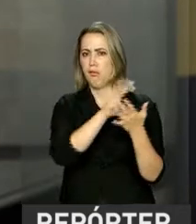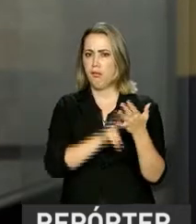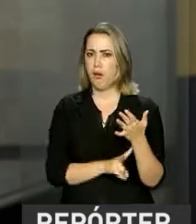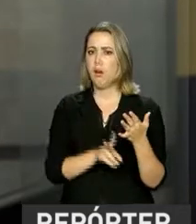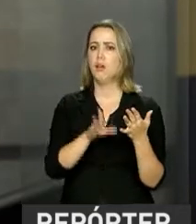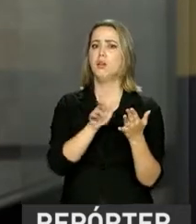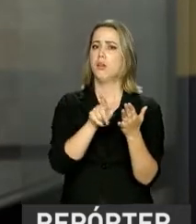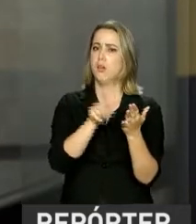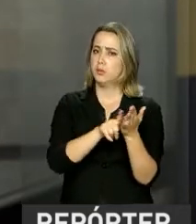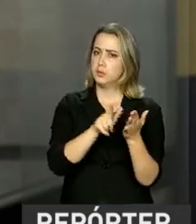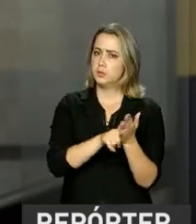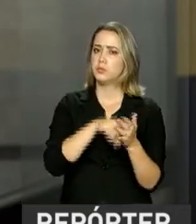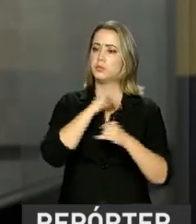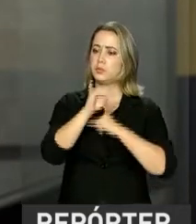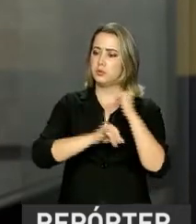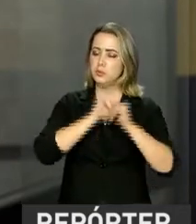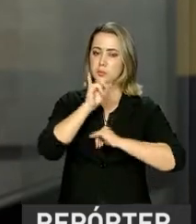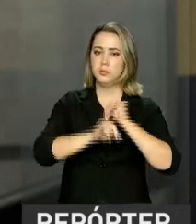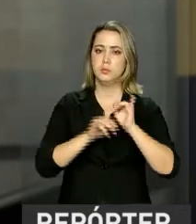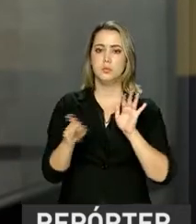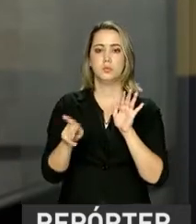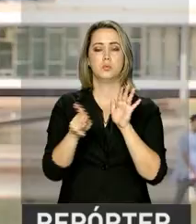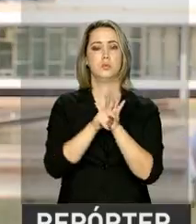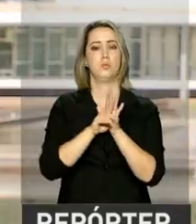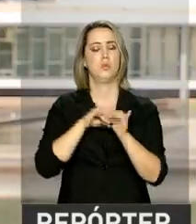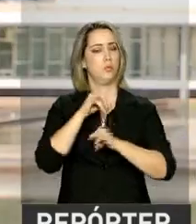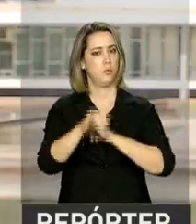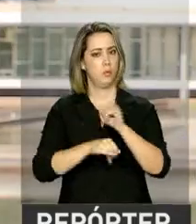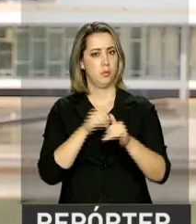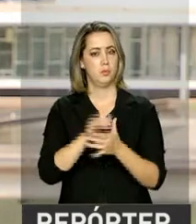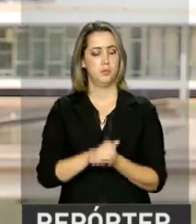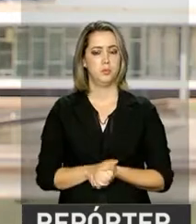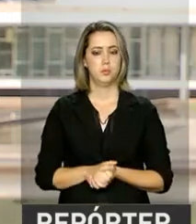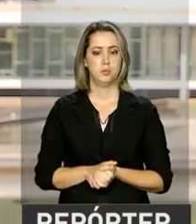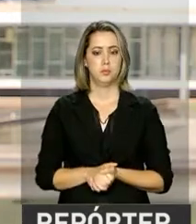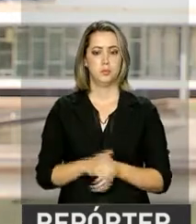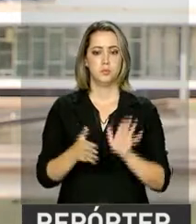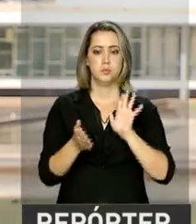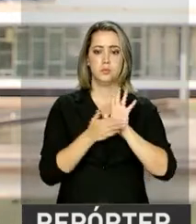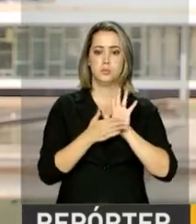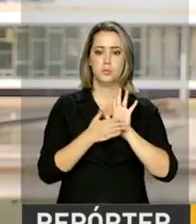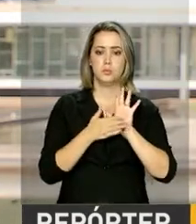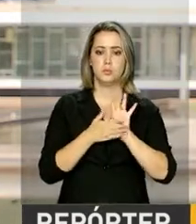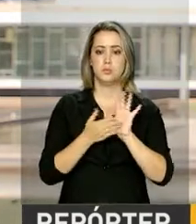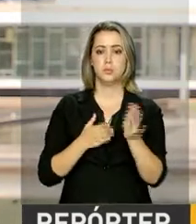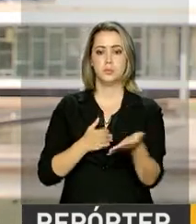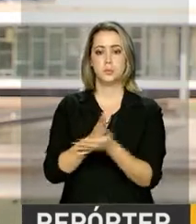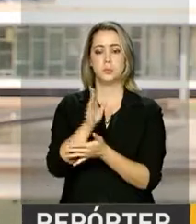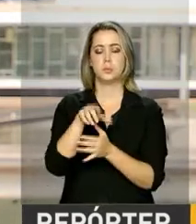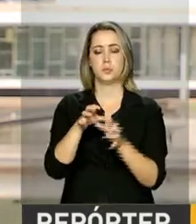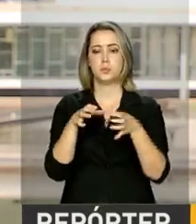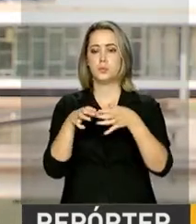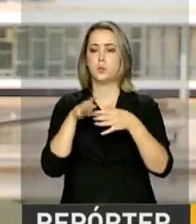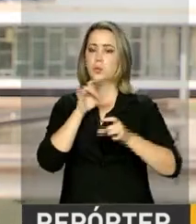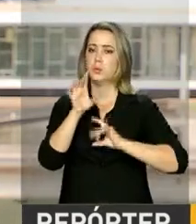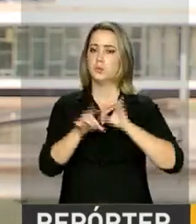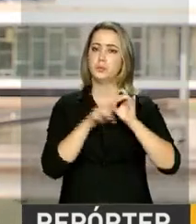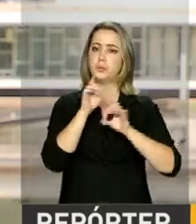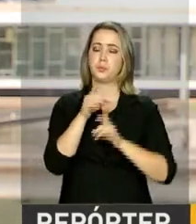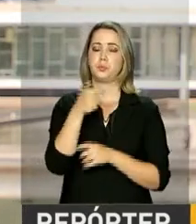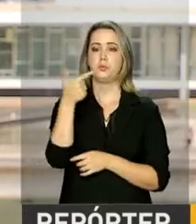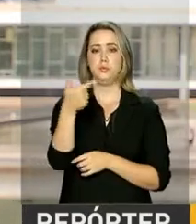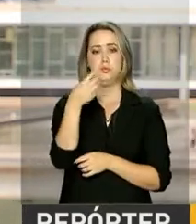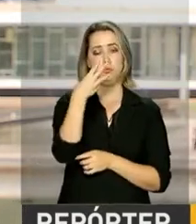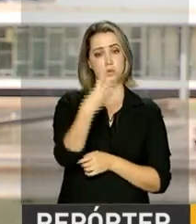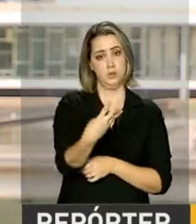encontrar informações no site a proposta da reforma da previdência foi aprovada na comissão especial da câmara por